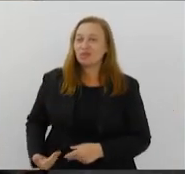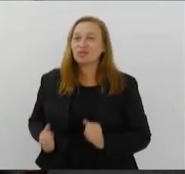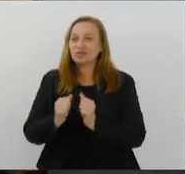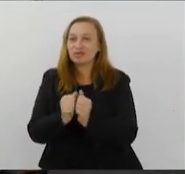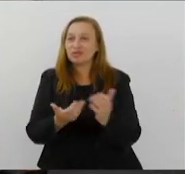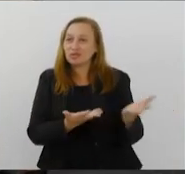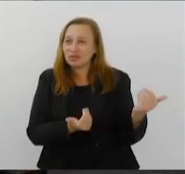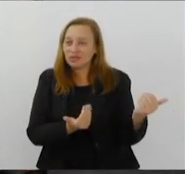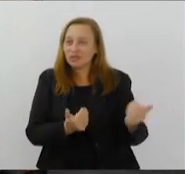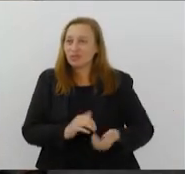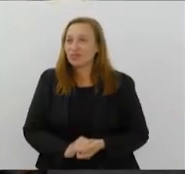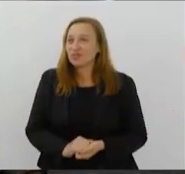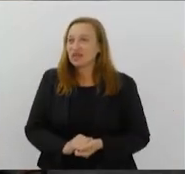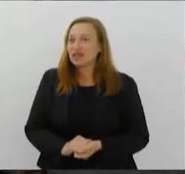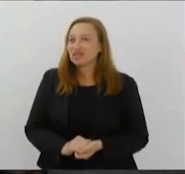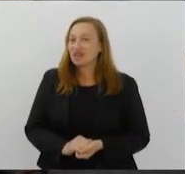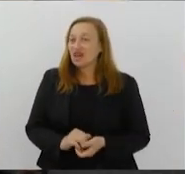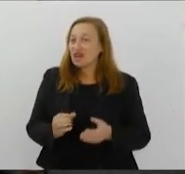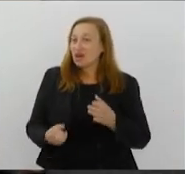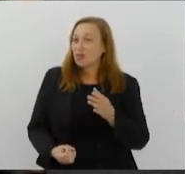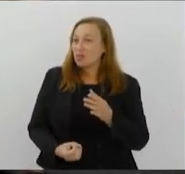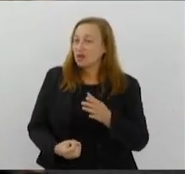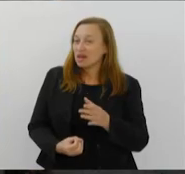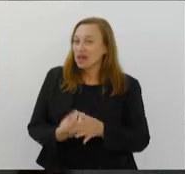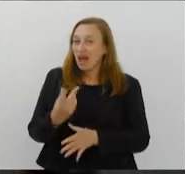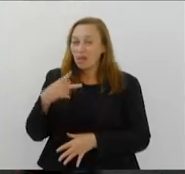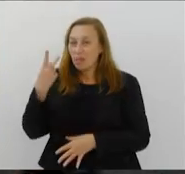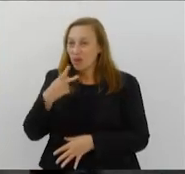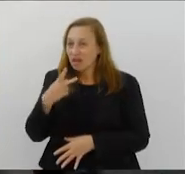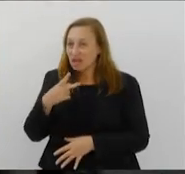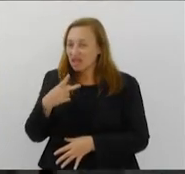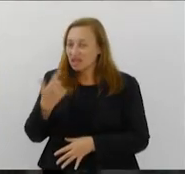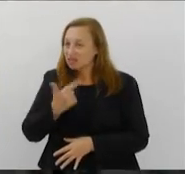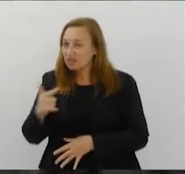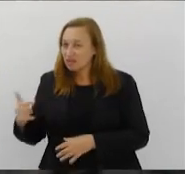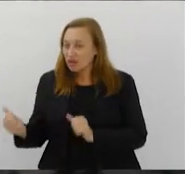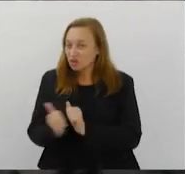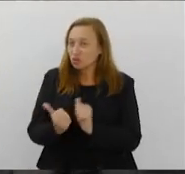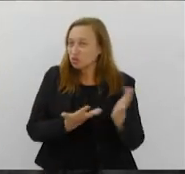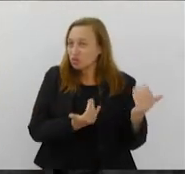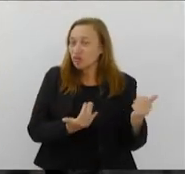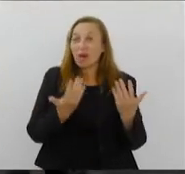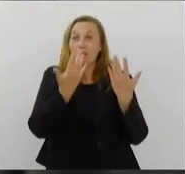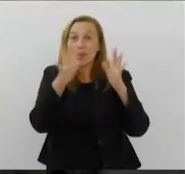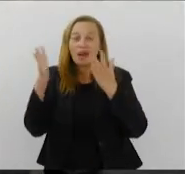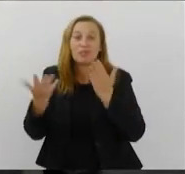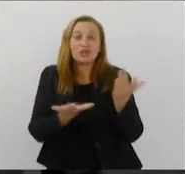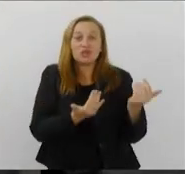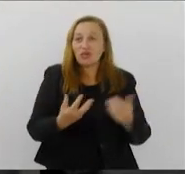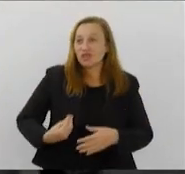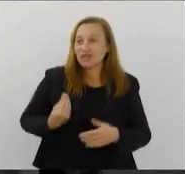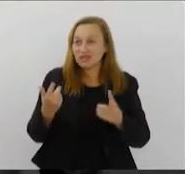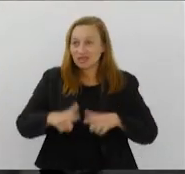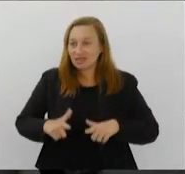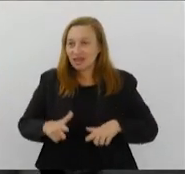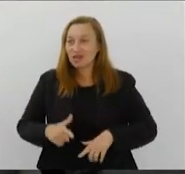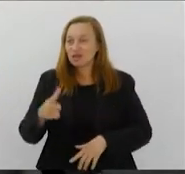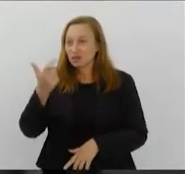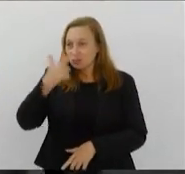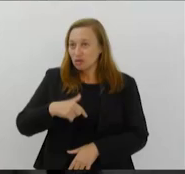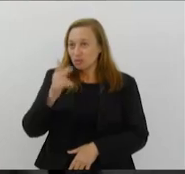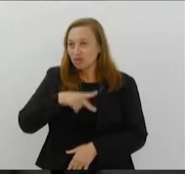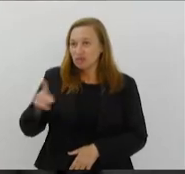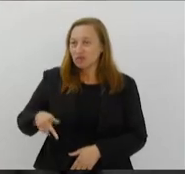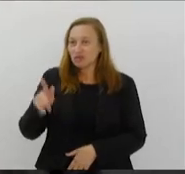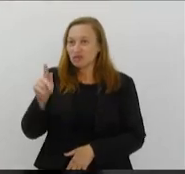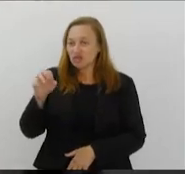juventude. Não se faz política para a juventude sem estar com ela. Parabéns aos jovens que estão aqui. Sou professor Gerson, sou do